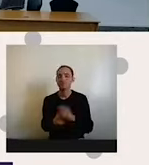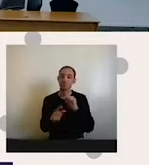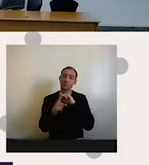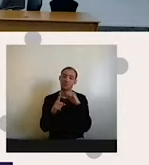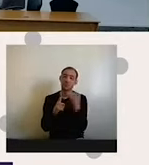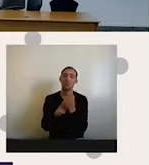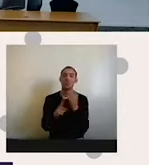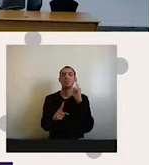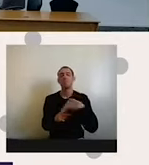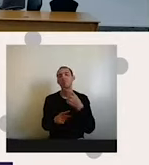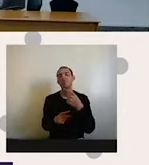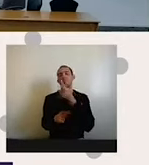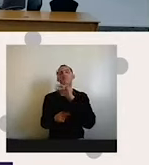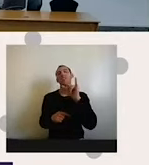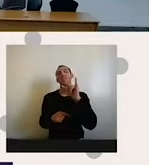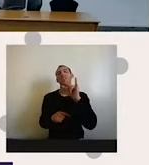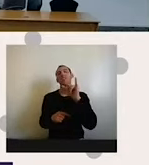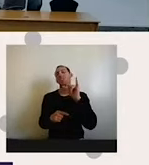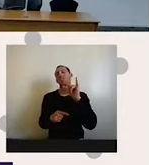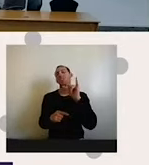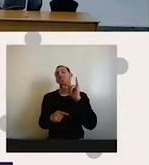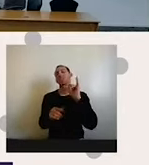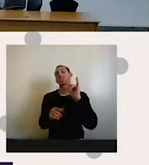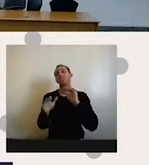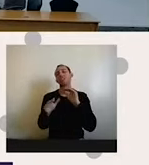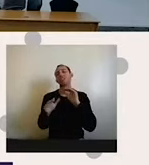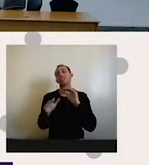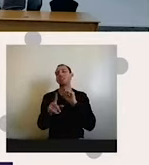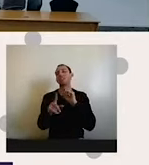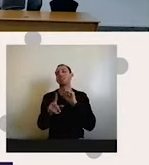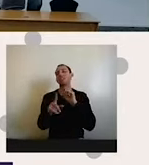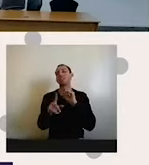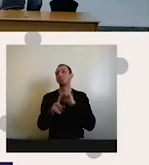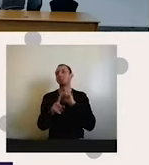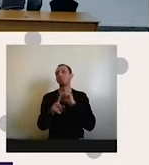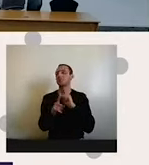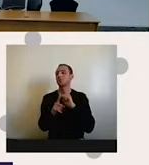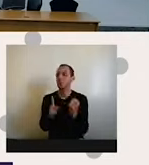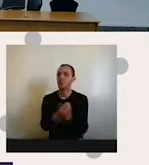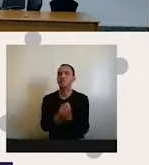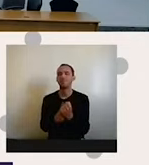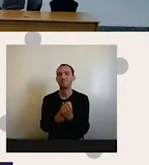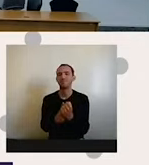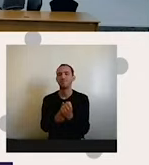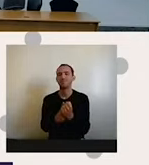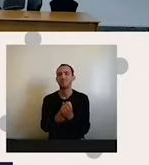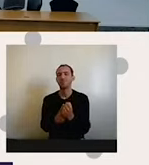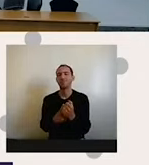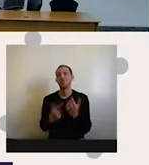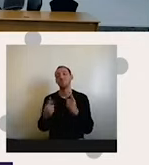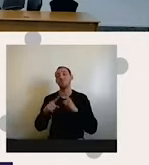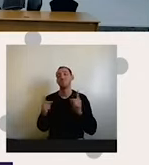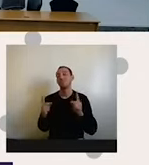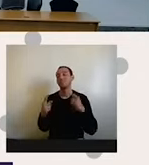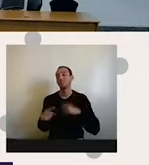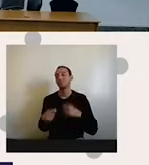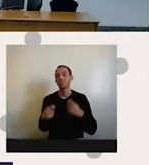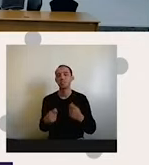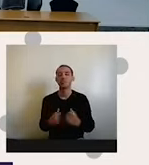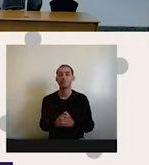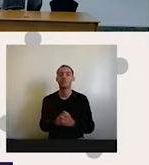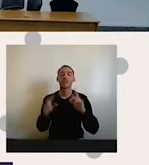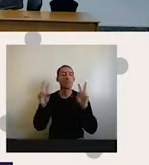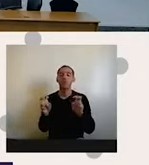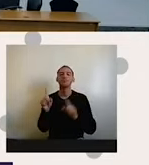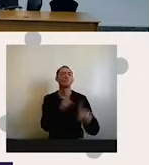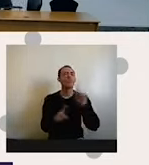pontuais, mas a gente precisa se debruçar sobre alguns setores. Então, era isso que eu tinha para falar. Muito